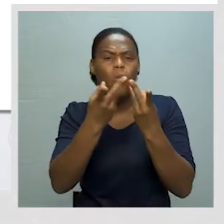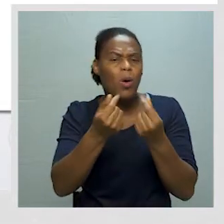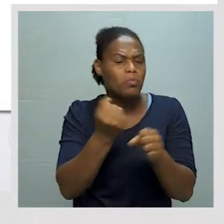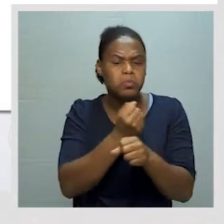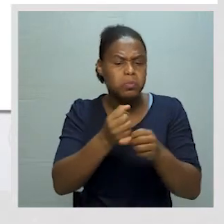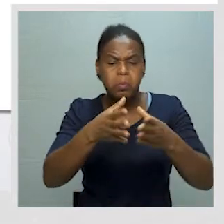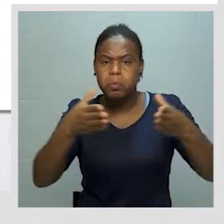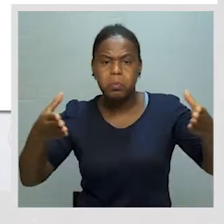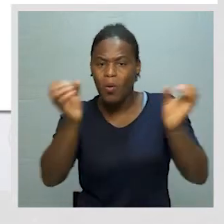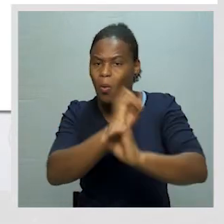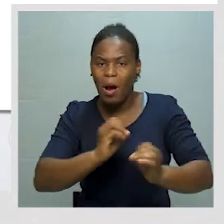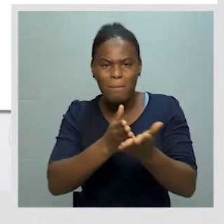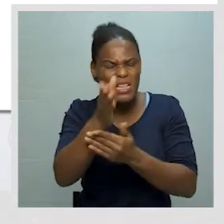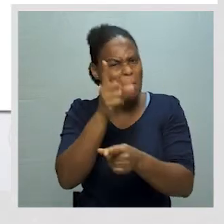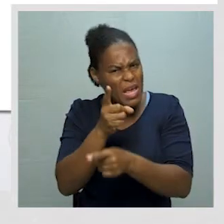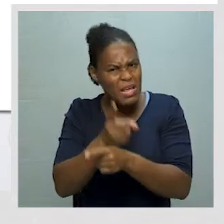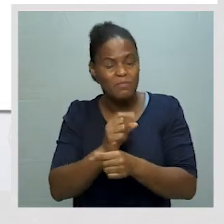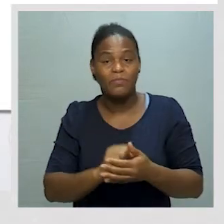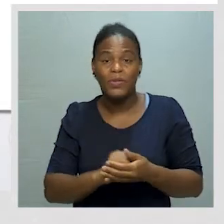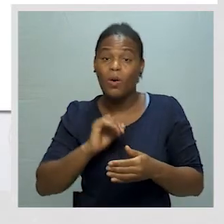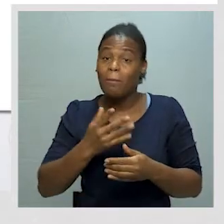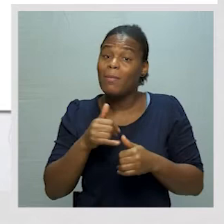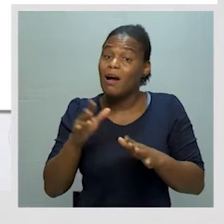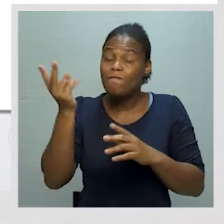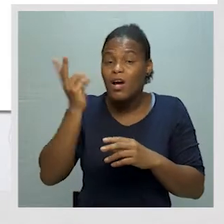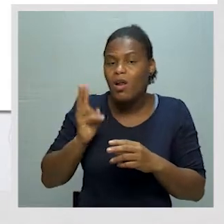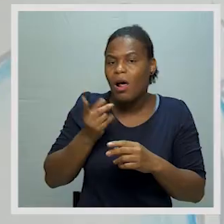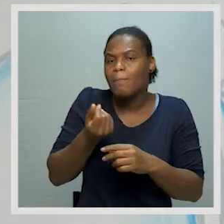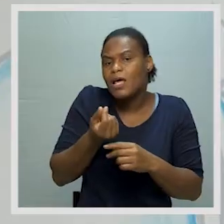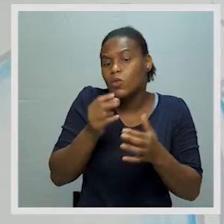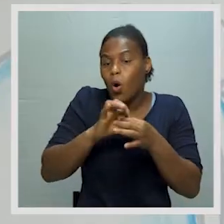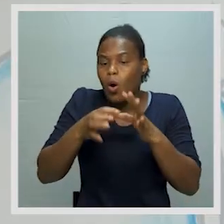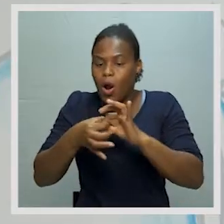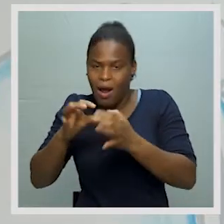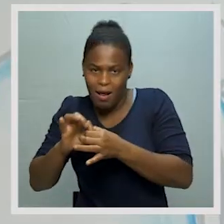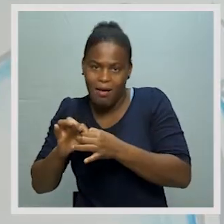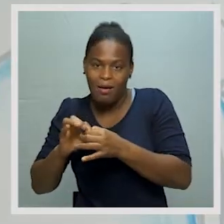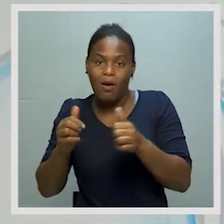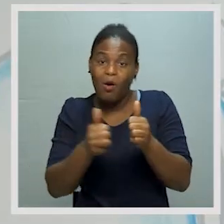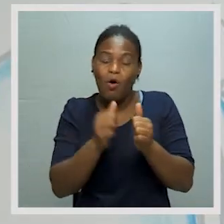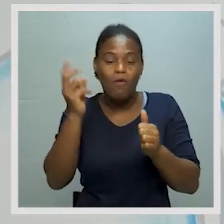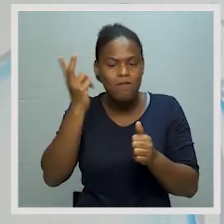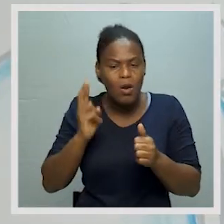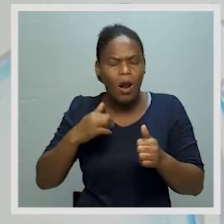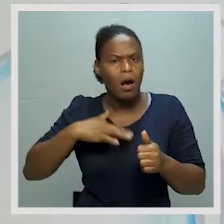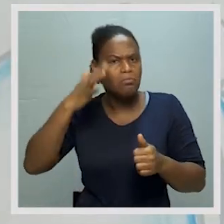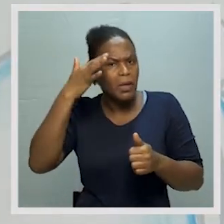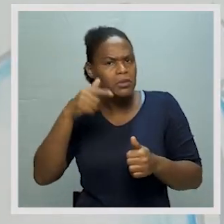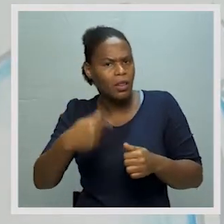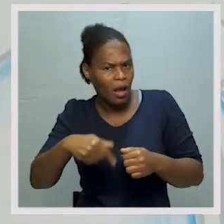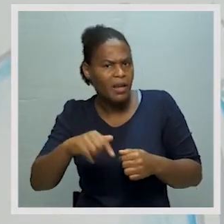produzida não aumentou. Mas, valorizando a preços correntes, com o valor dá a sensação